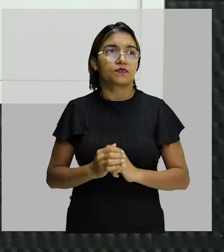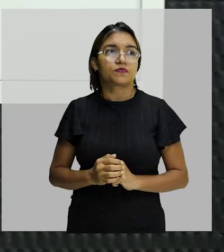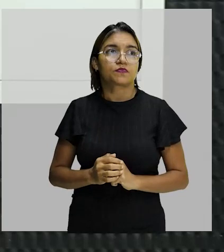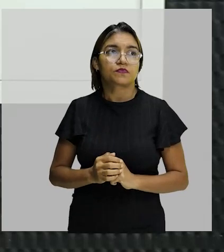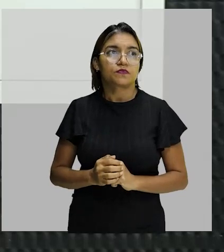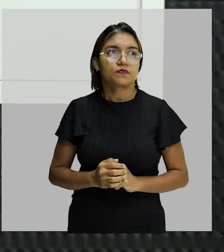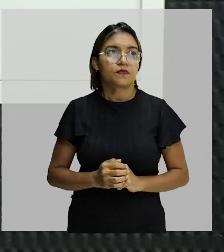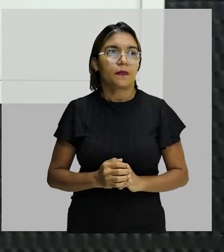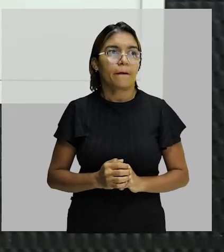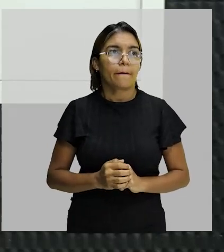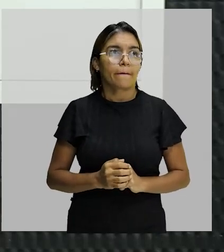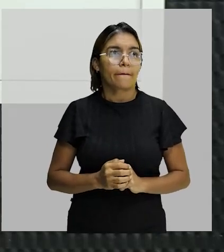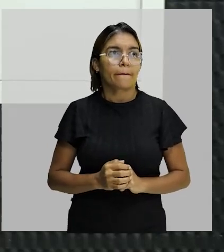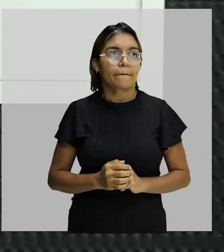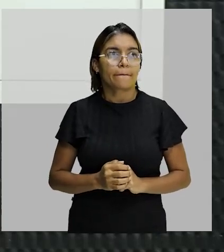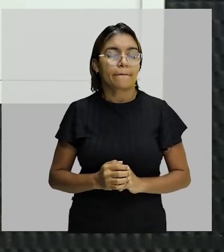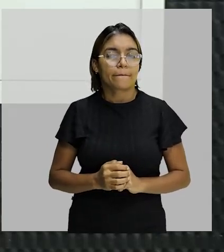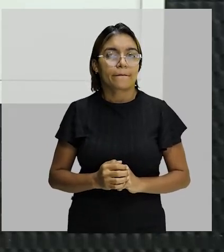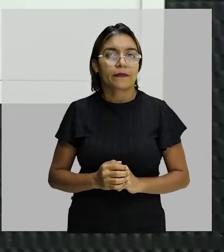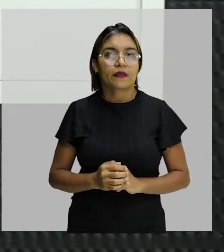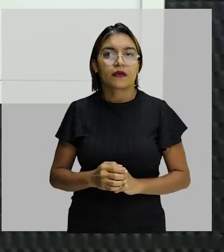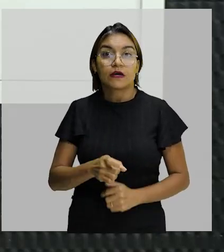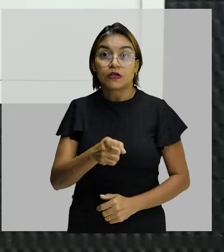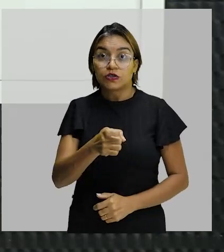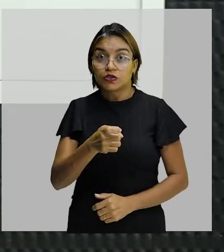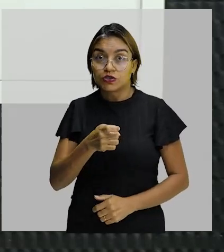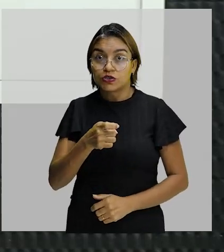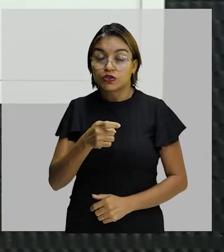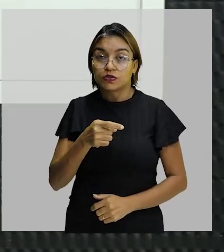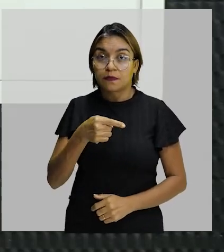dessa forma aqui, ó. X menos 2